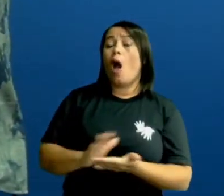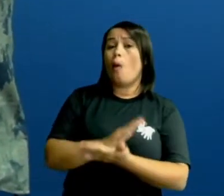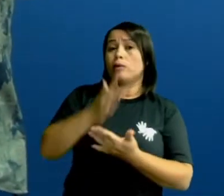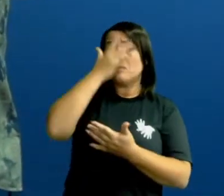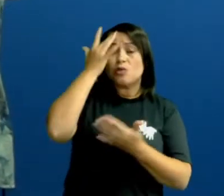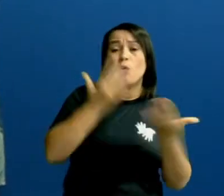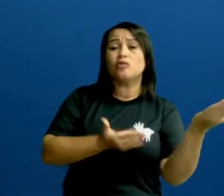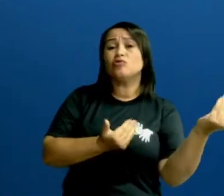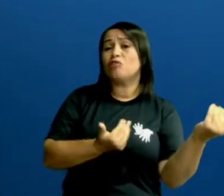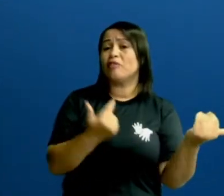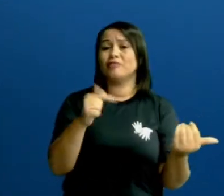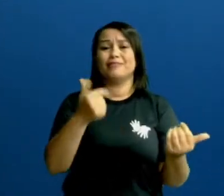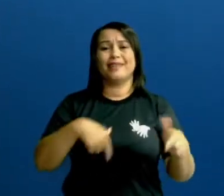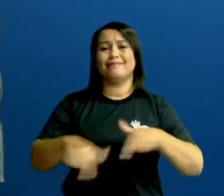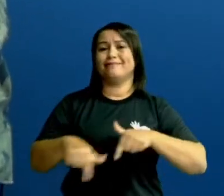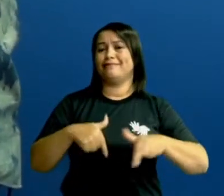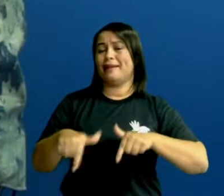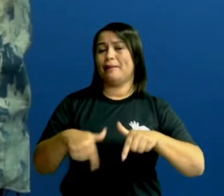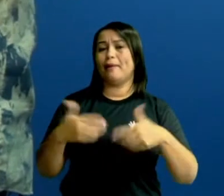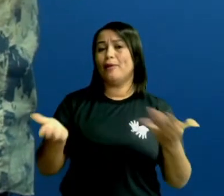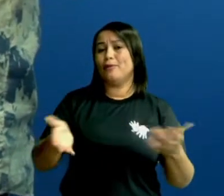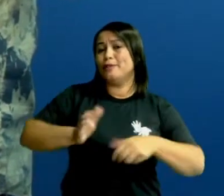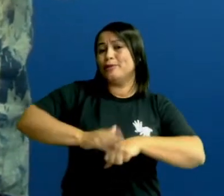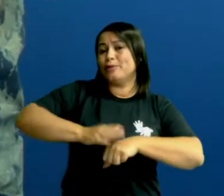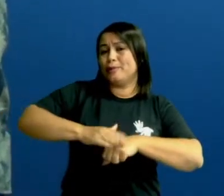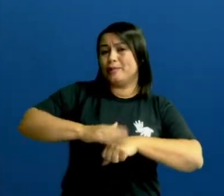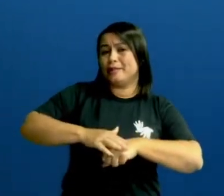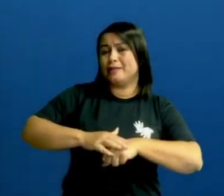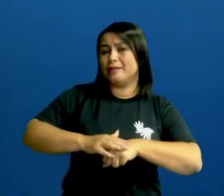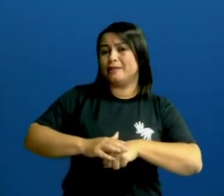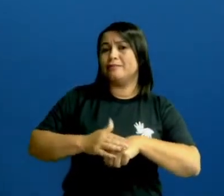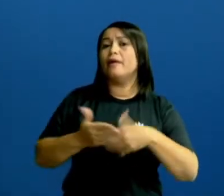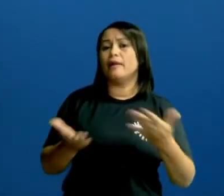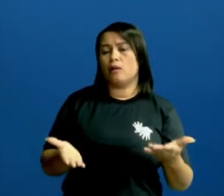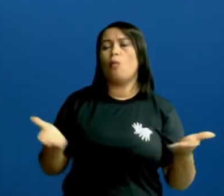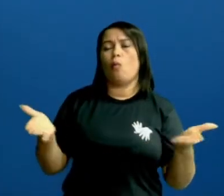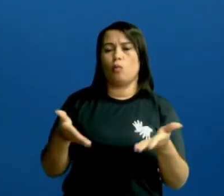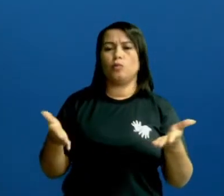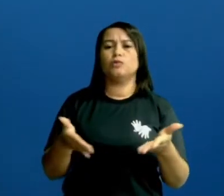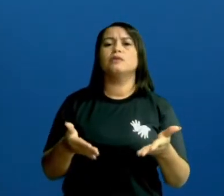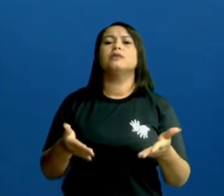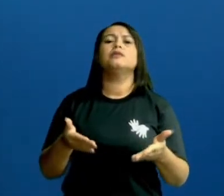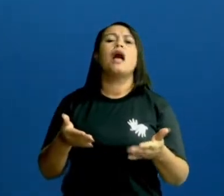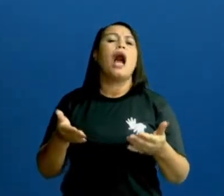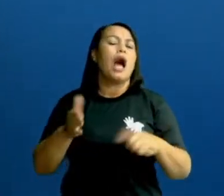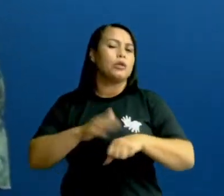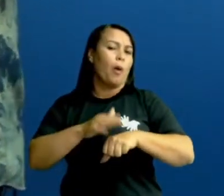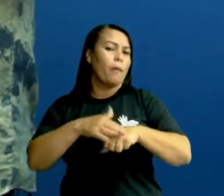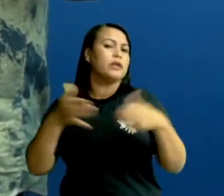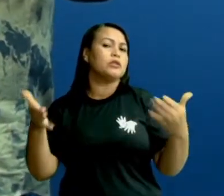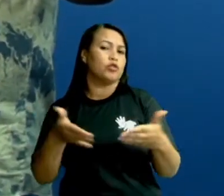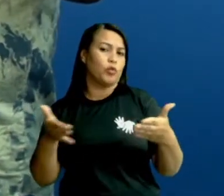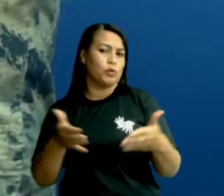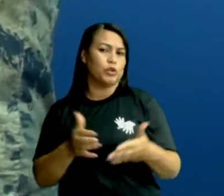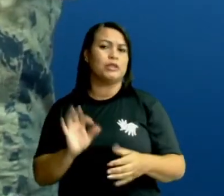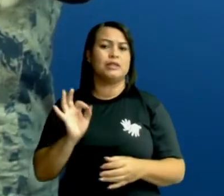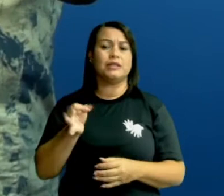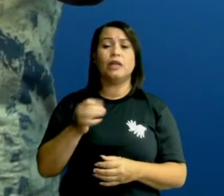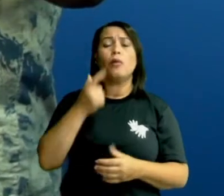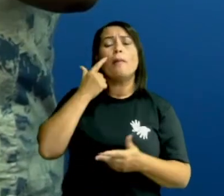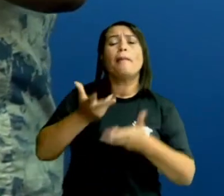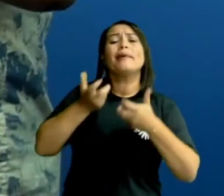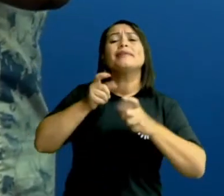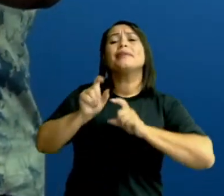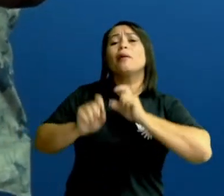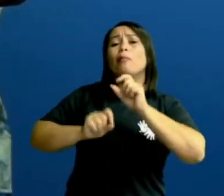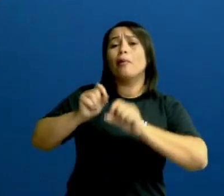estão desempregados atualmente. Quando é que esses jovens estão desempregados? Hoje, atualmente, nos dias atuais.